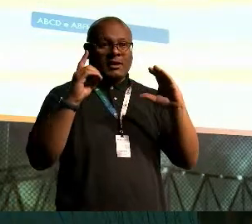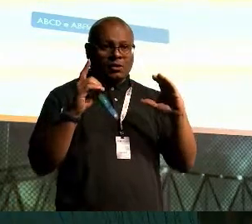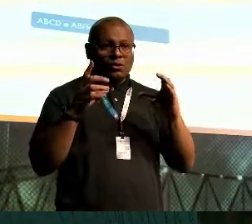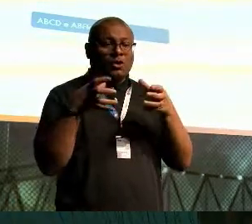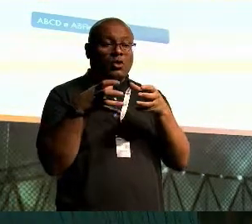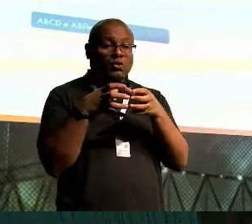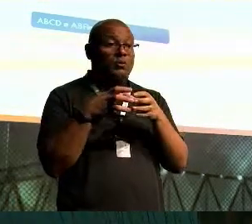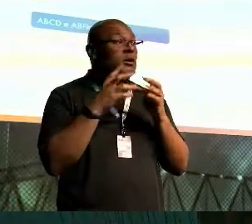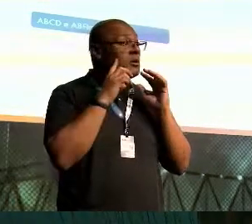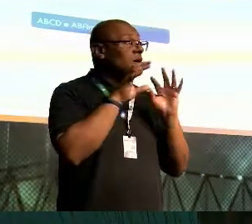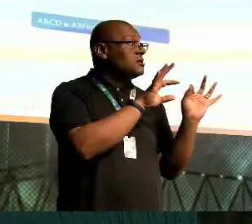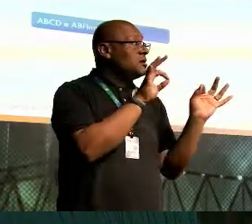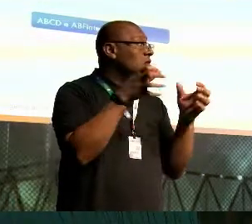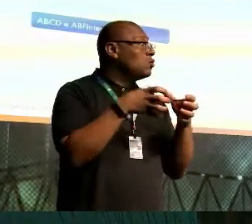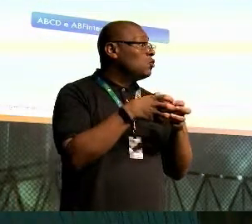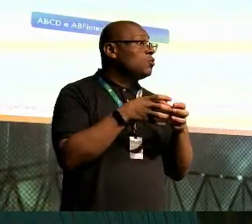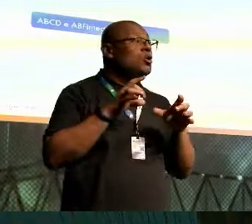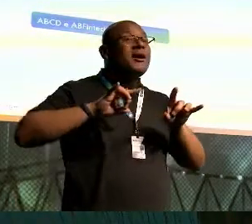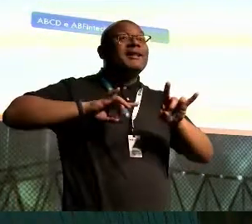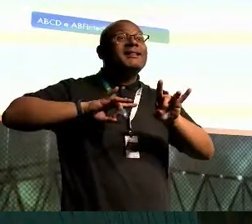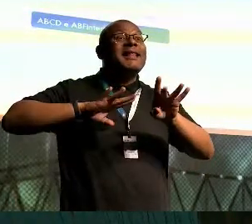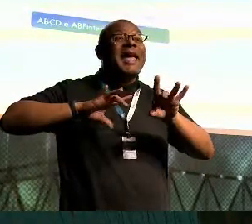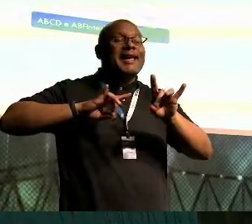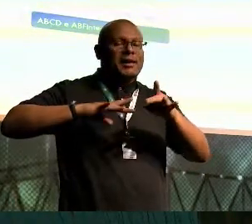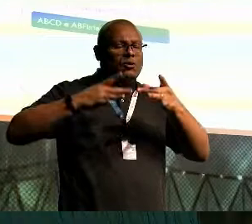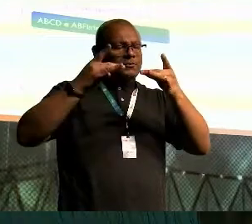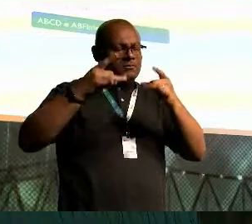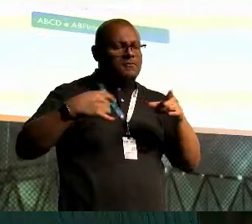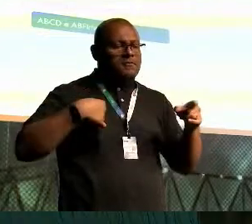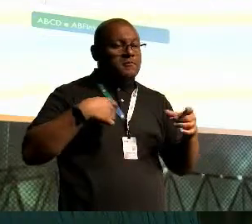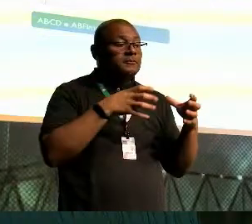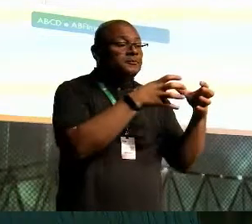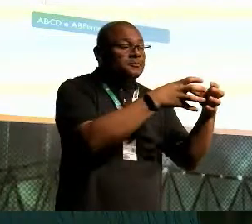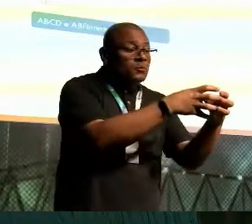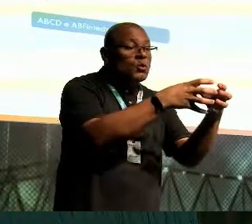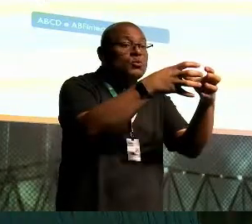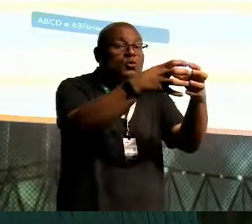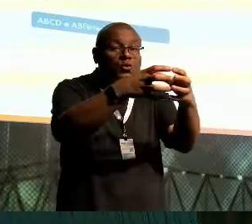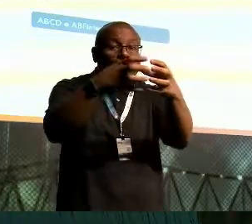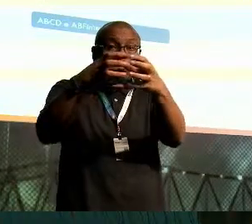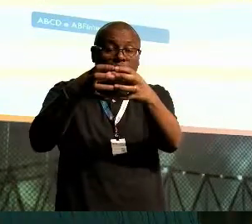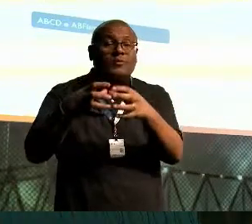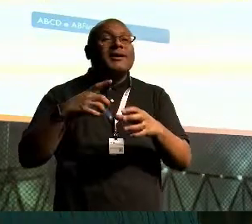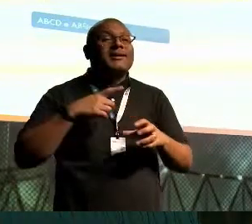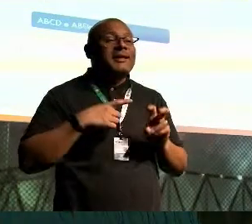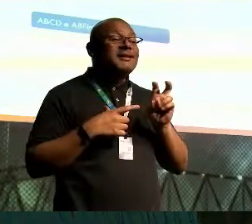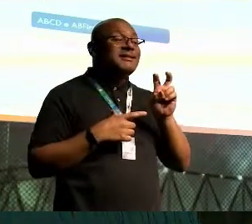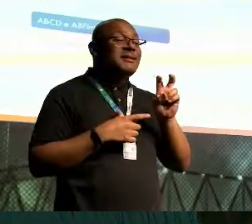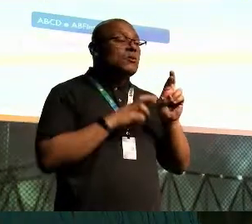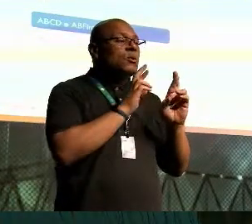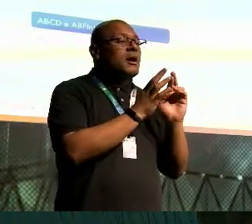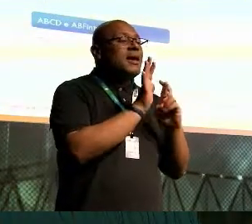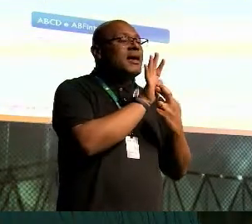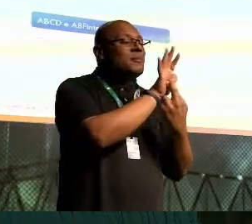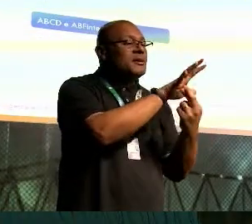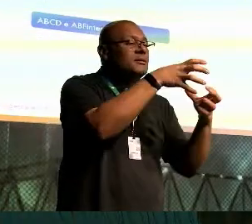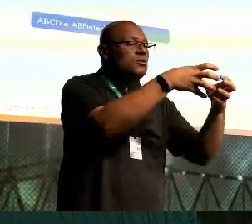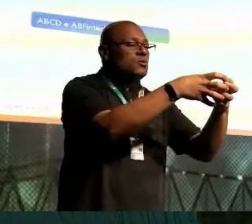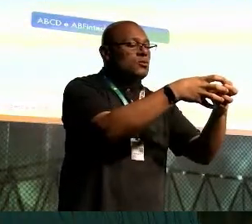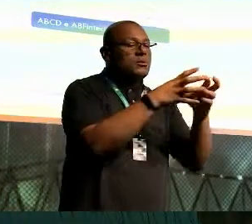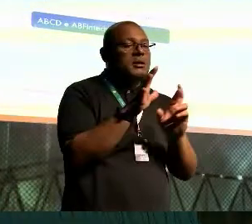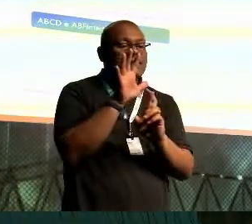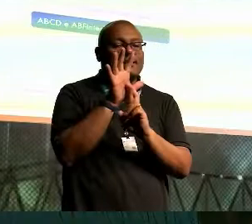aqui hoje assistindo que são desse grupo técnico. Em cada grupo técnico desse, a gente tem 5 representantes de cada um